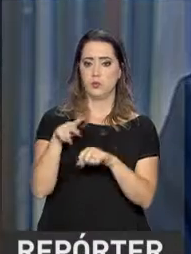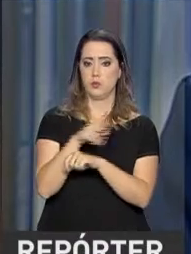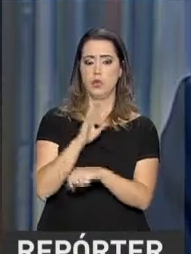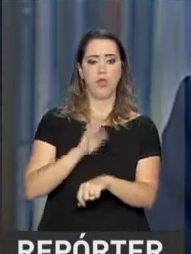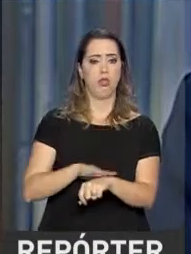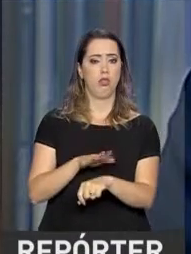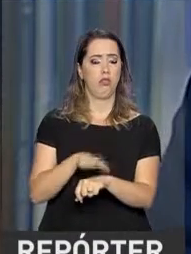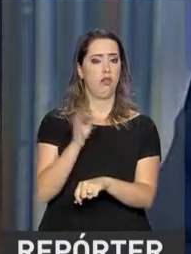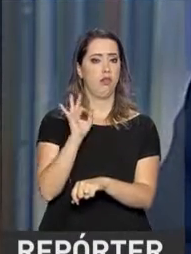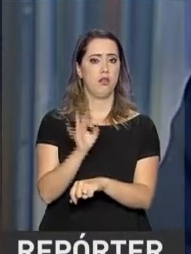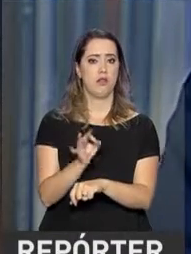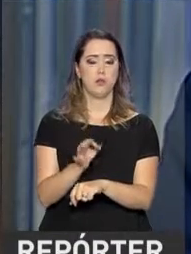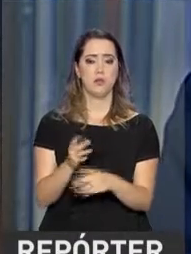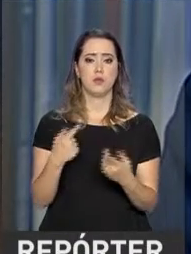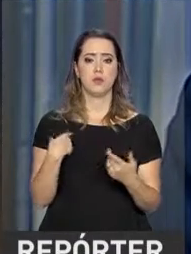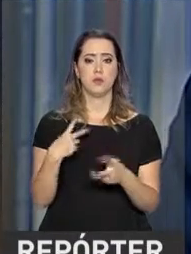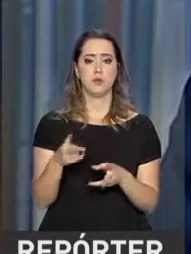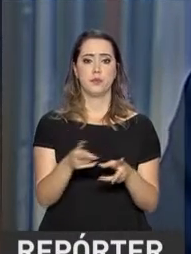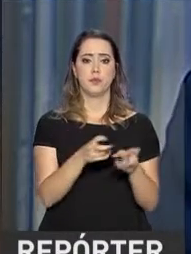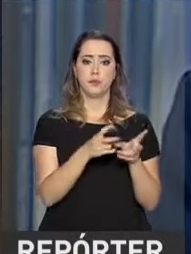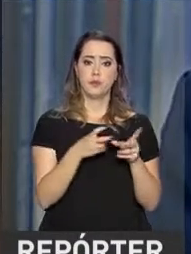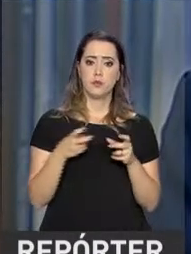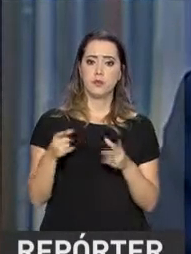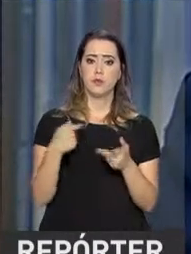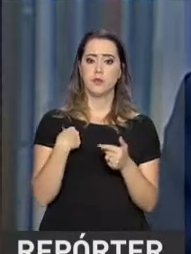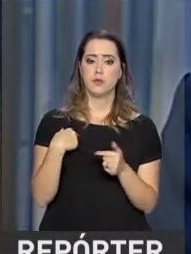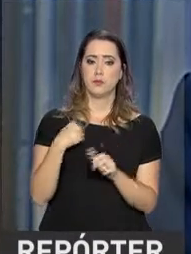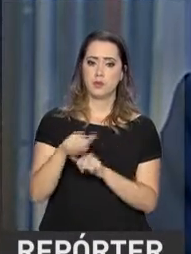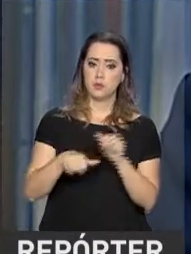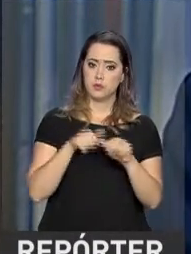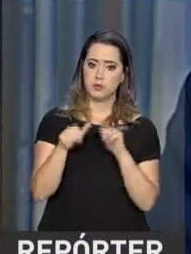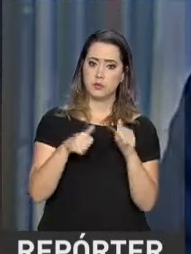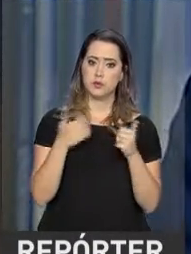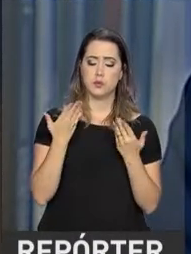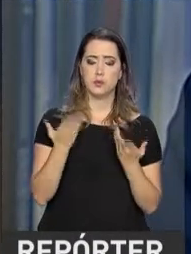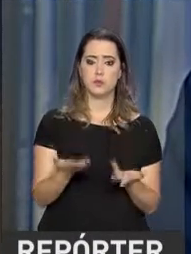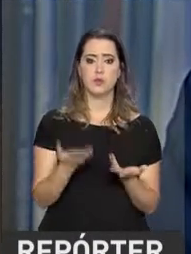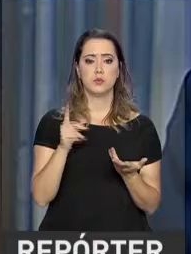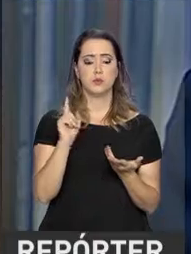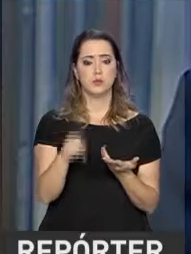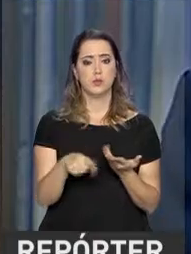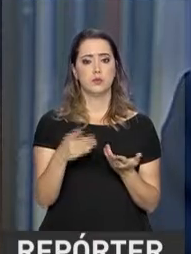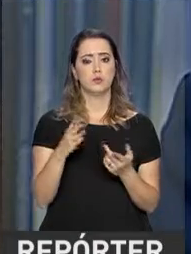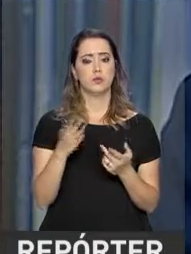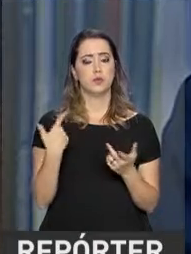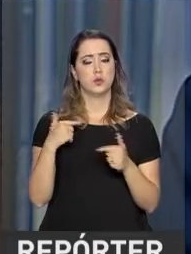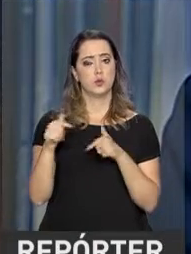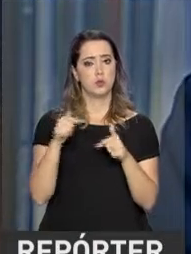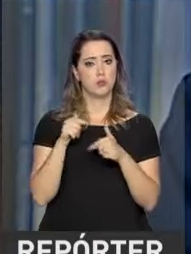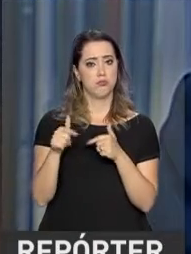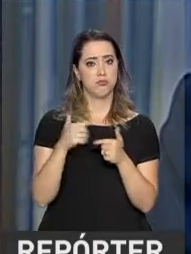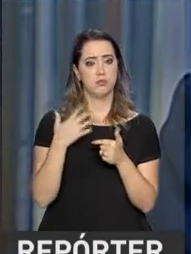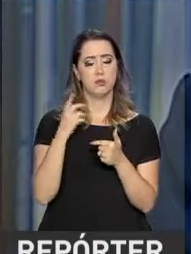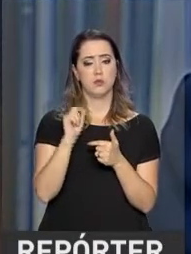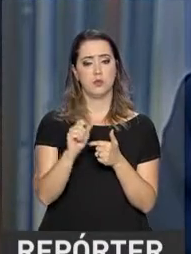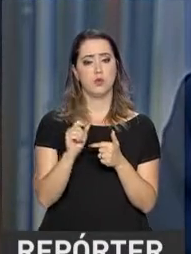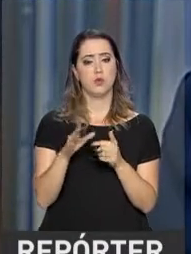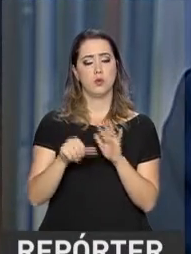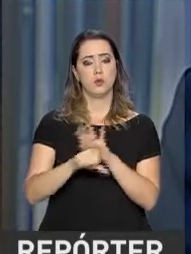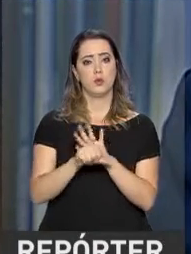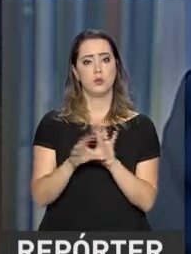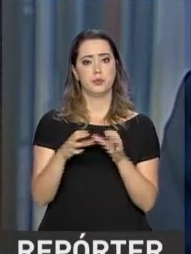tempo real e identificando essas mutações na no modus operandi é desses